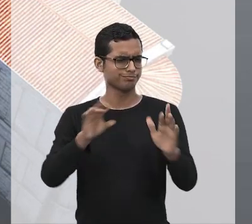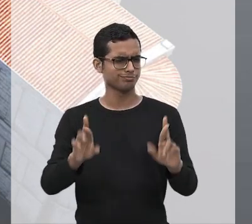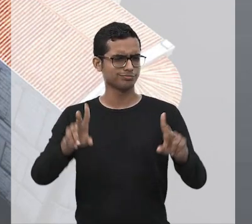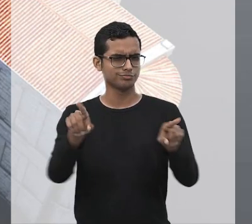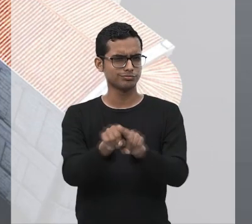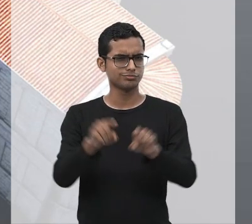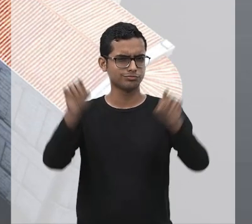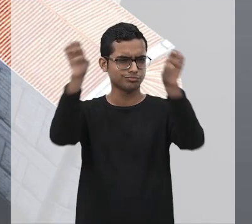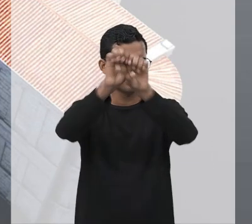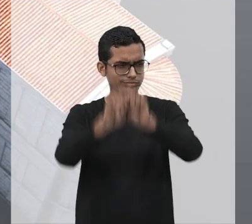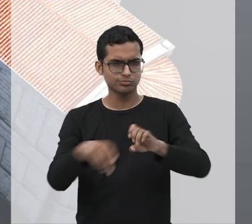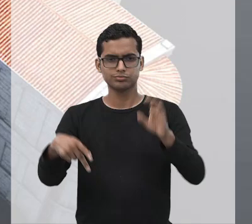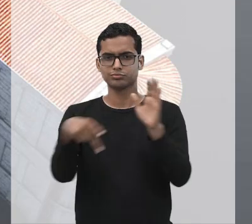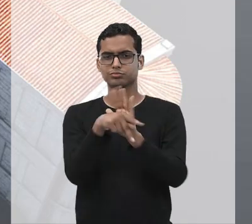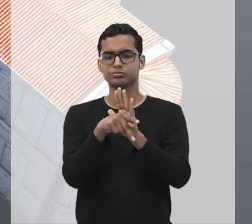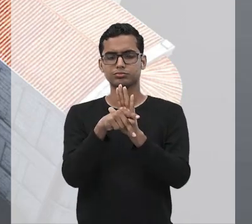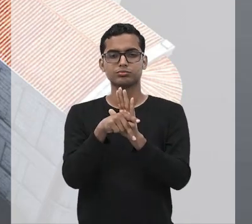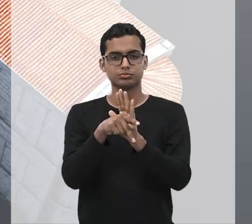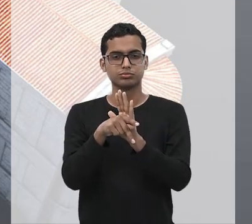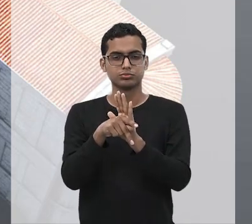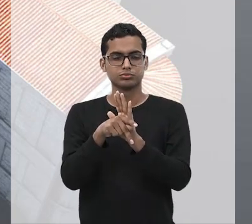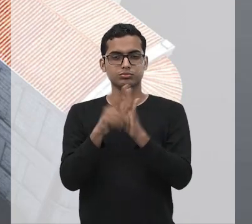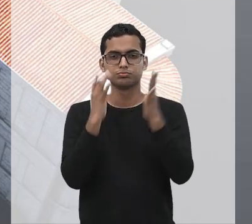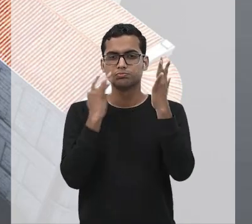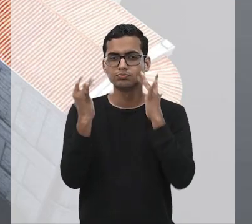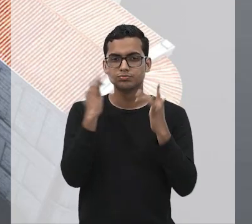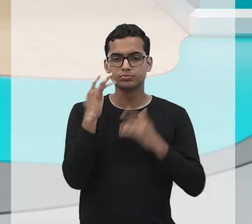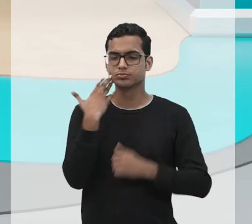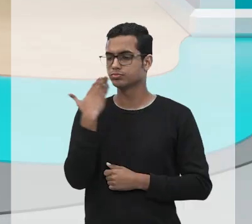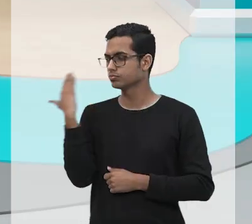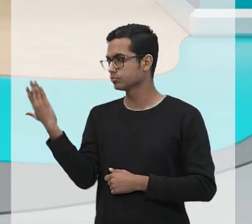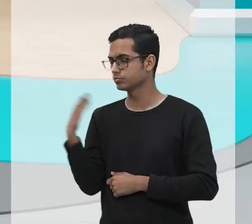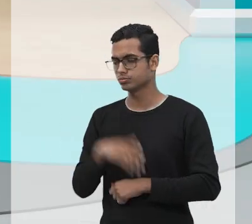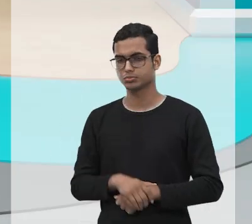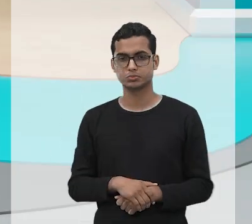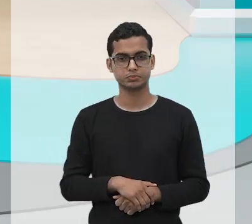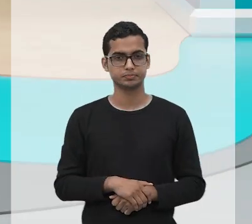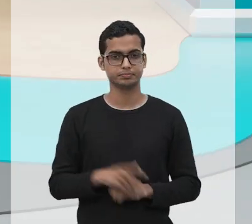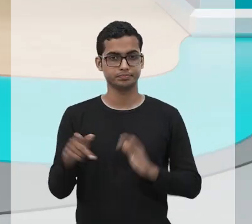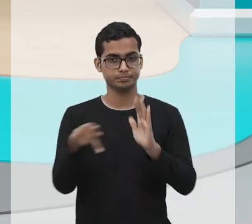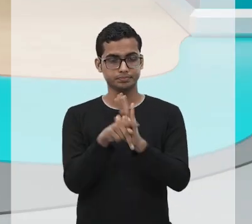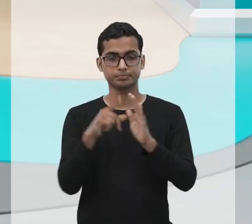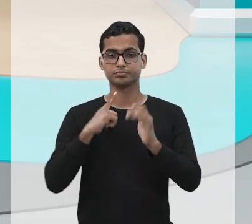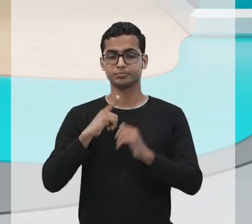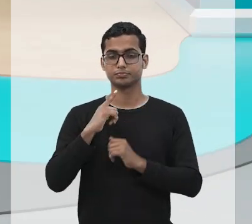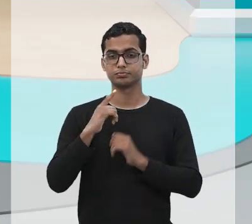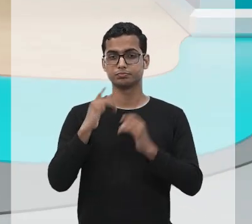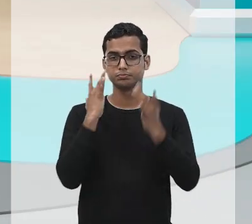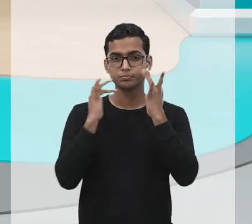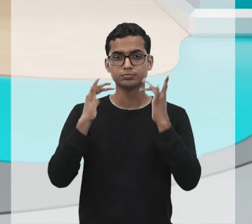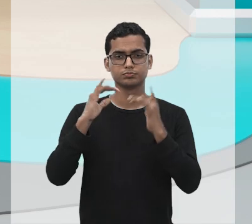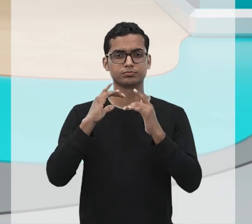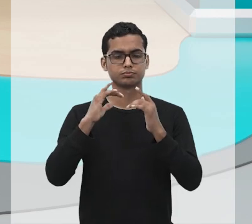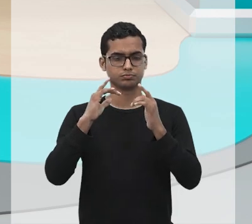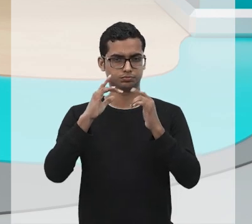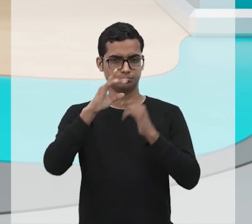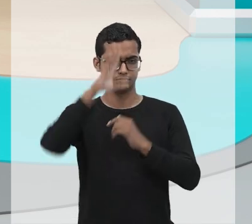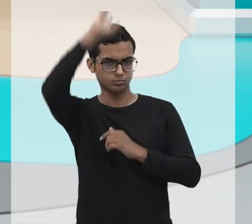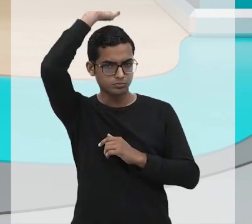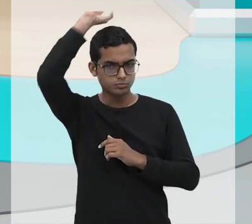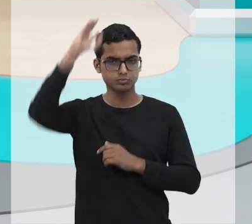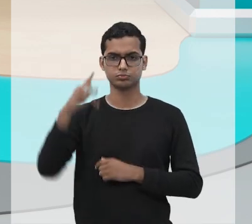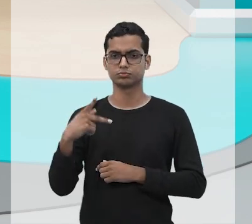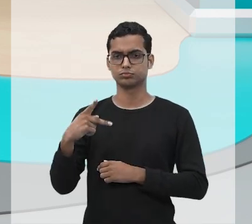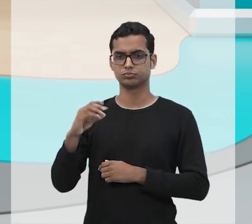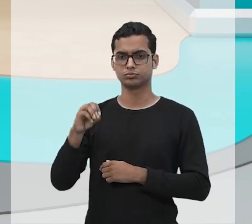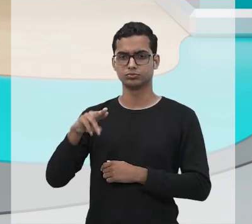na estrutura do teatro. Então, aqui a gente viu o Teatro de Pompeia, né, um teatro romano, que ele tem, a gente viu